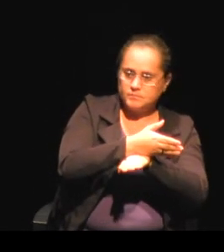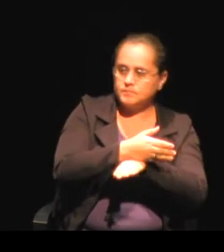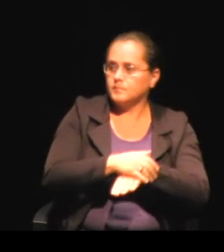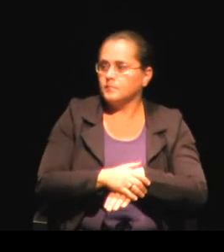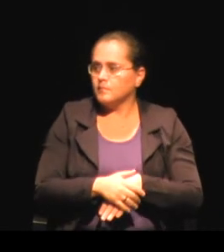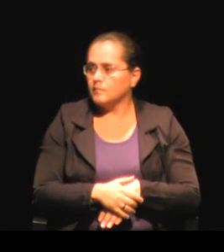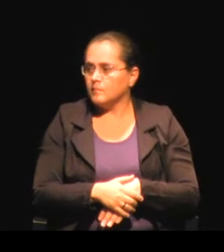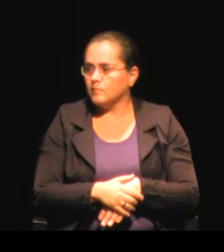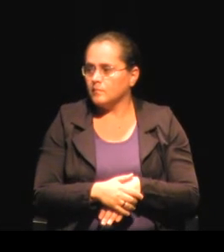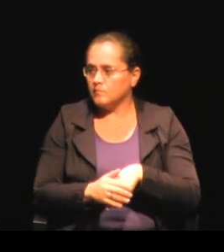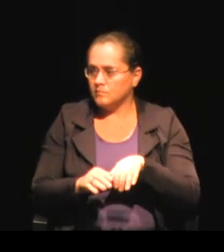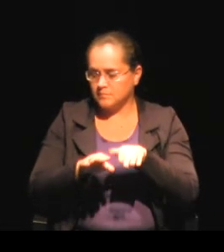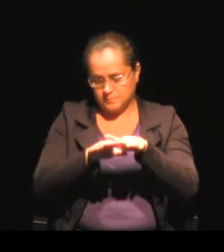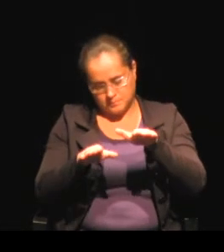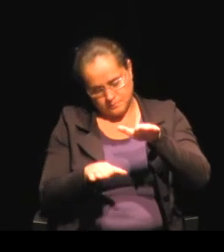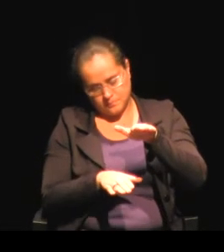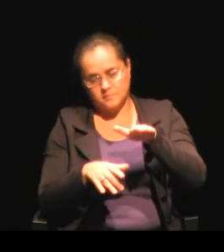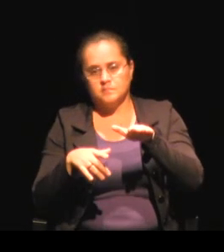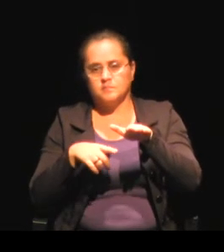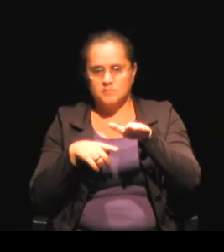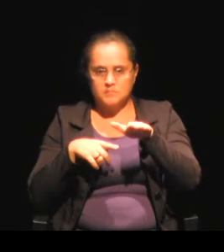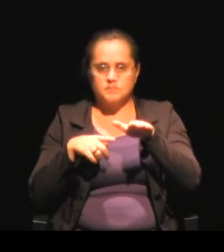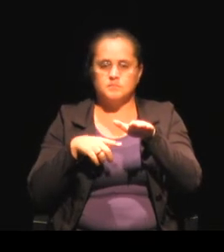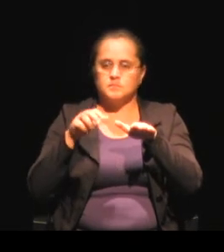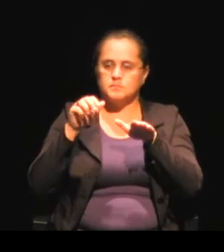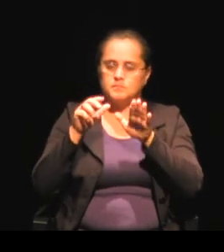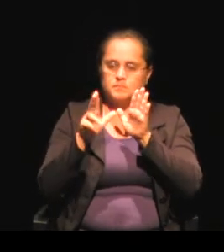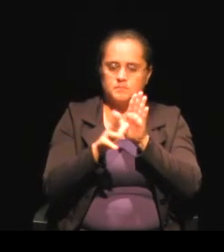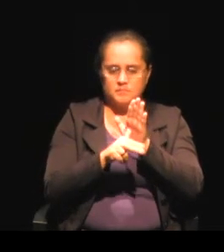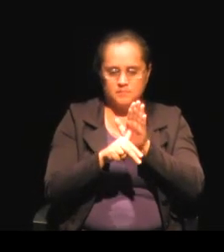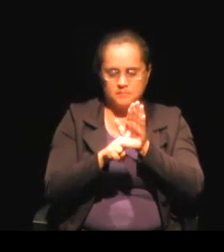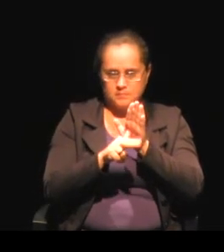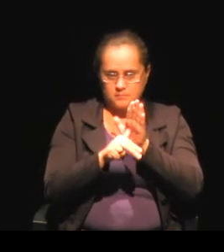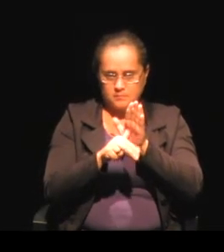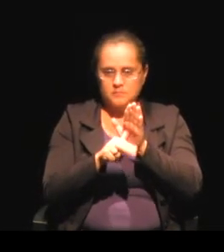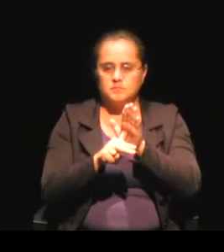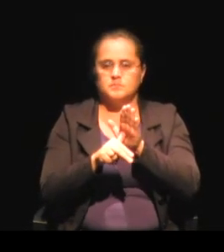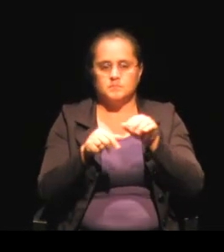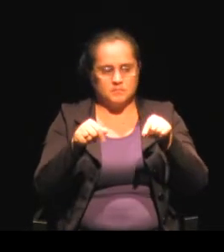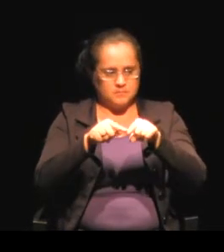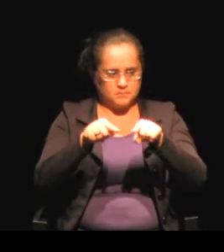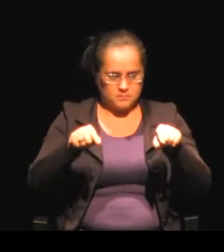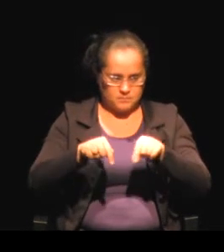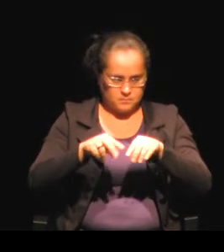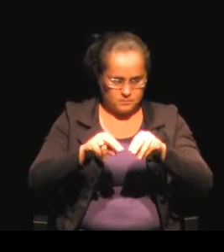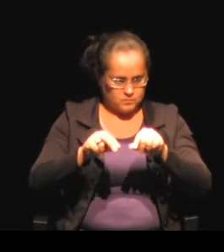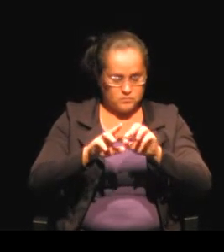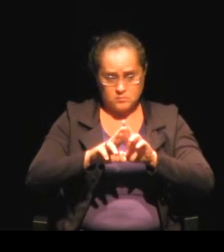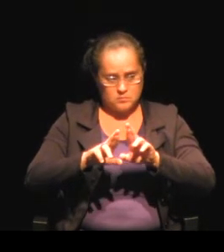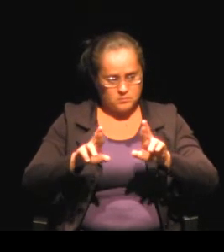pela Avenida São João e aqui embaixo o contato com o Anhangabaú, né? Esse terreno não